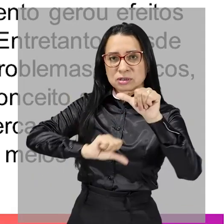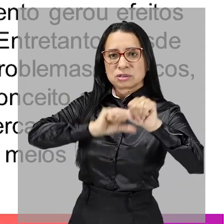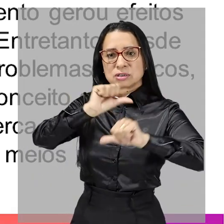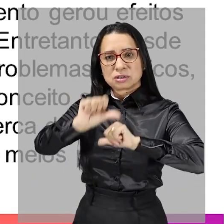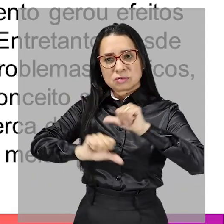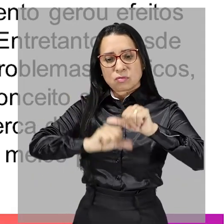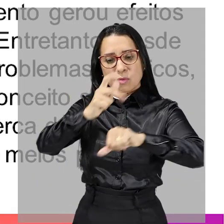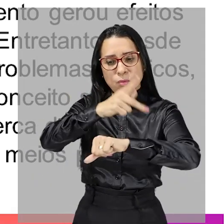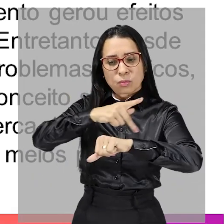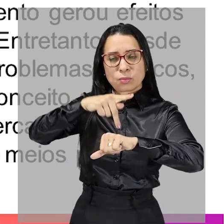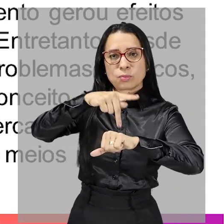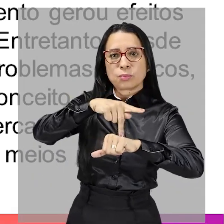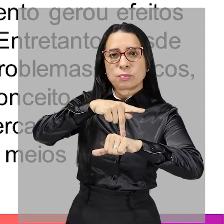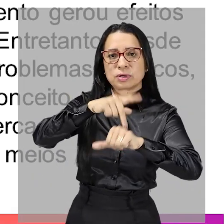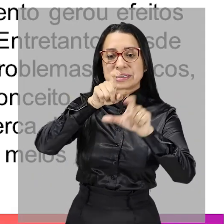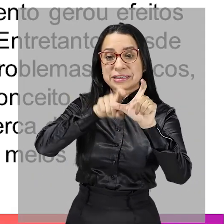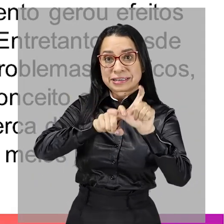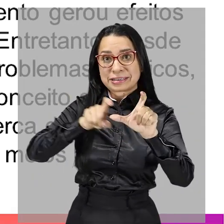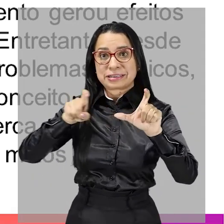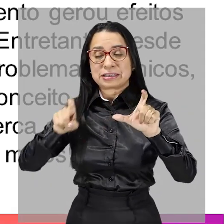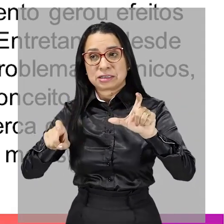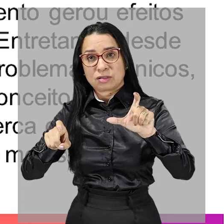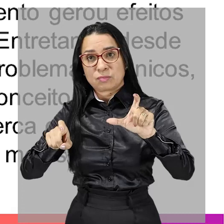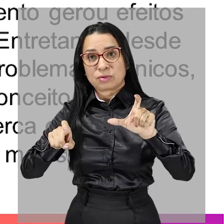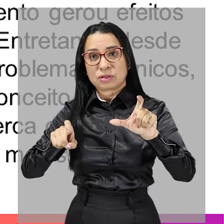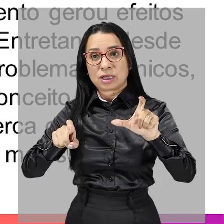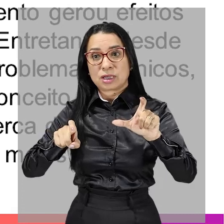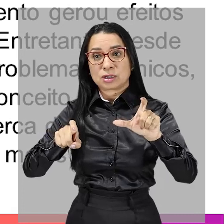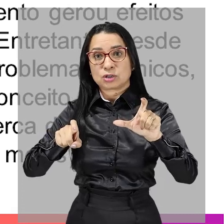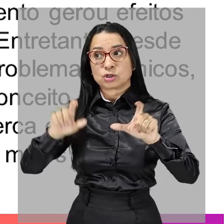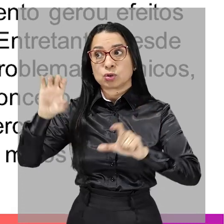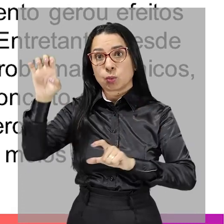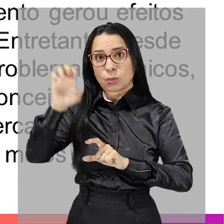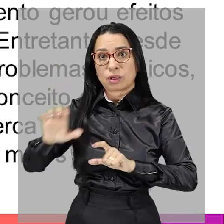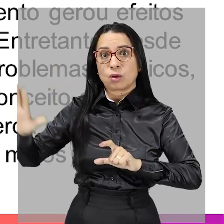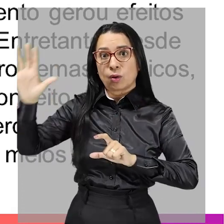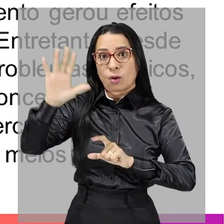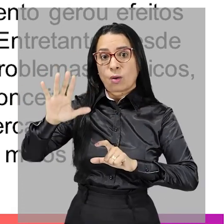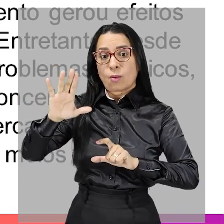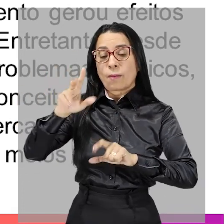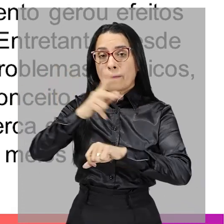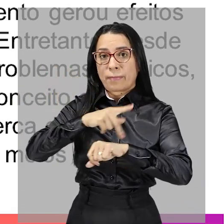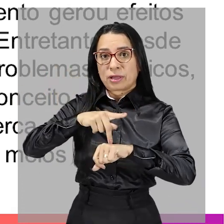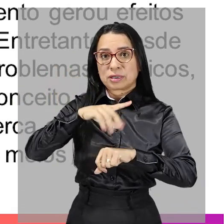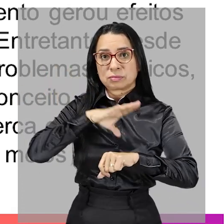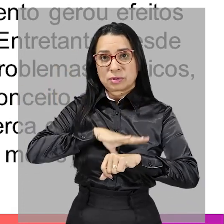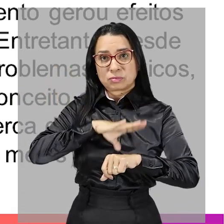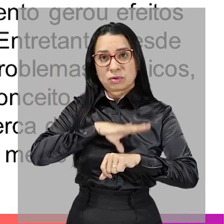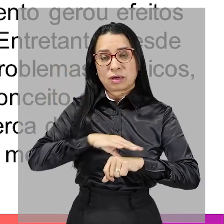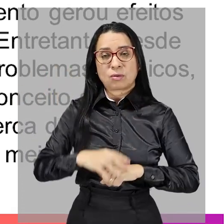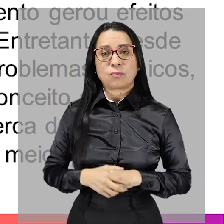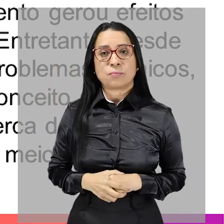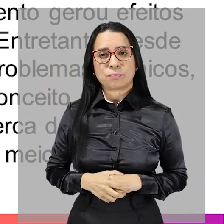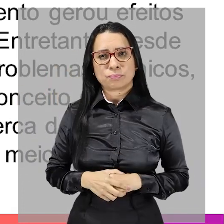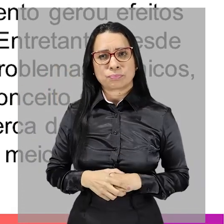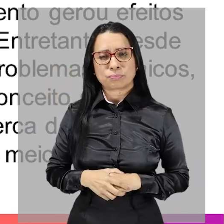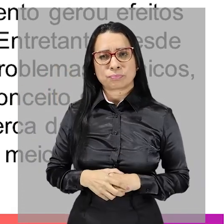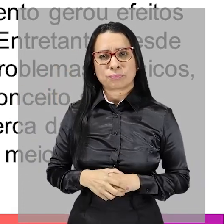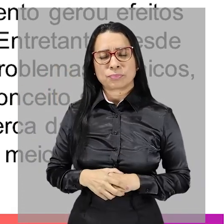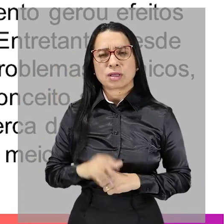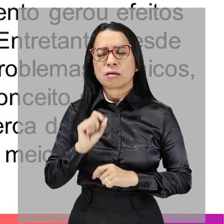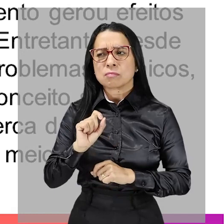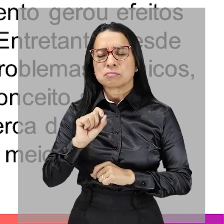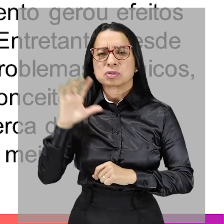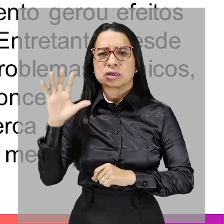Portugal. À luz disso, percebe-se que esse acontecimento gerou efeitos positivos para a